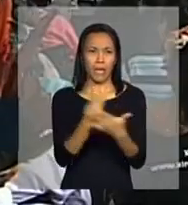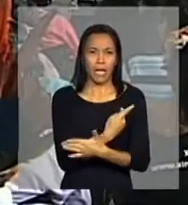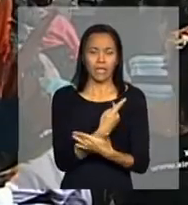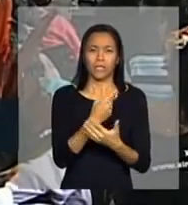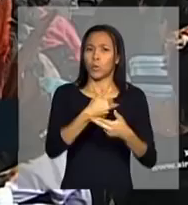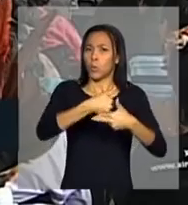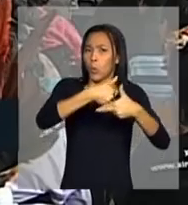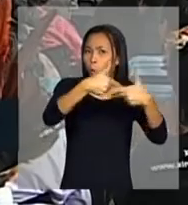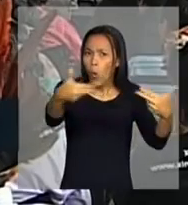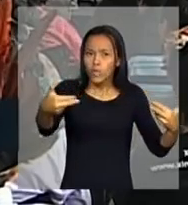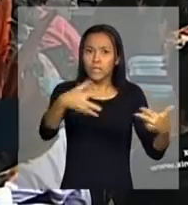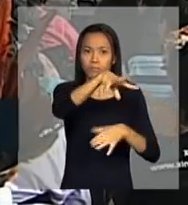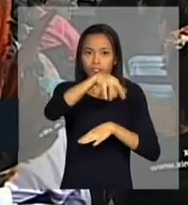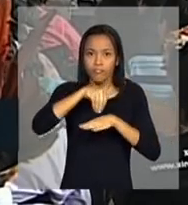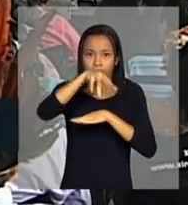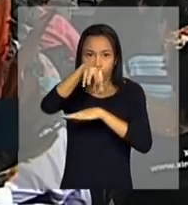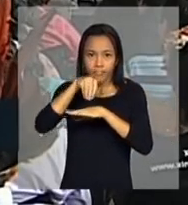ser